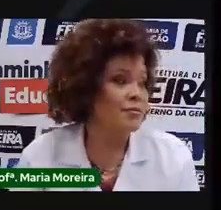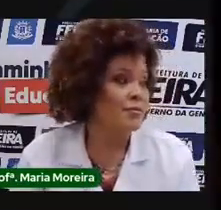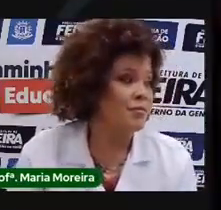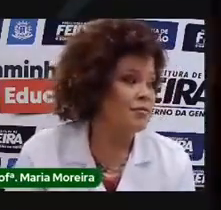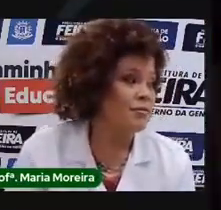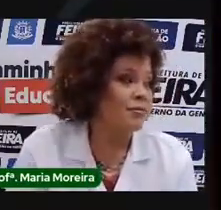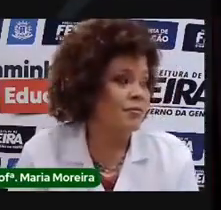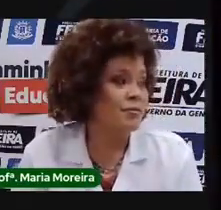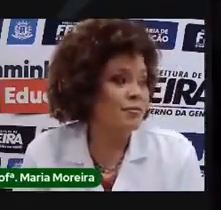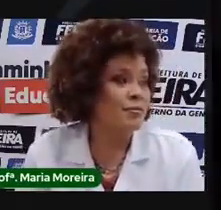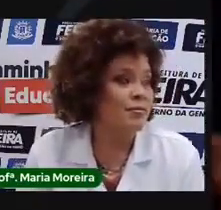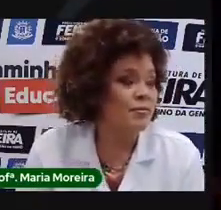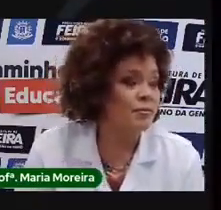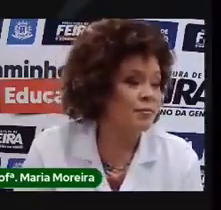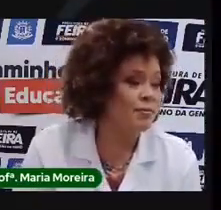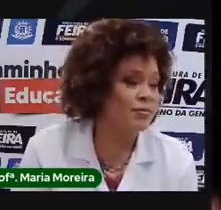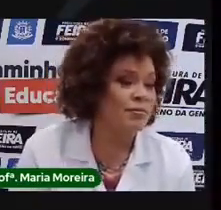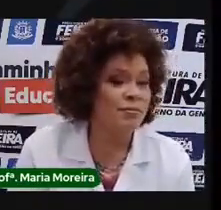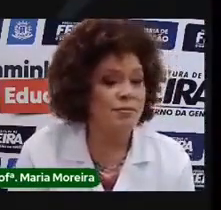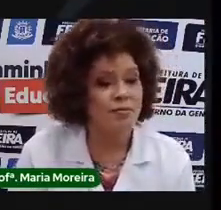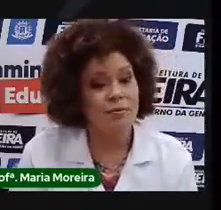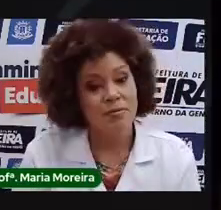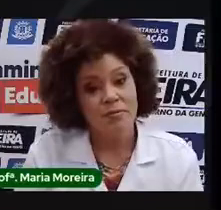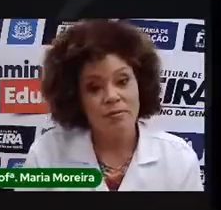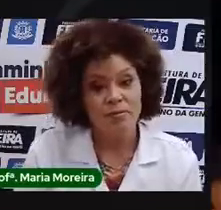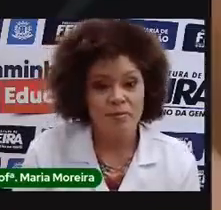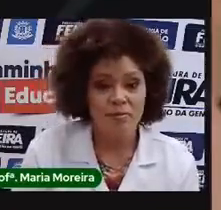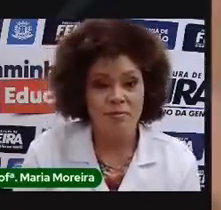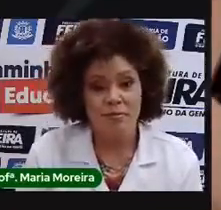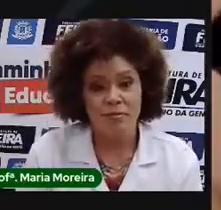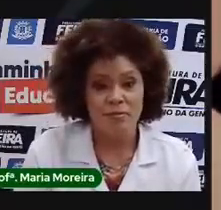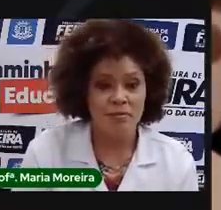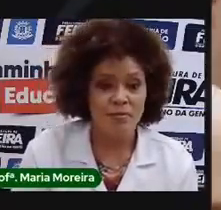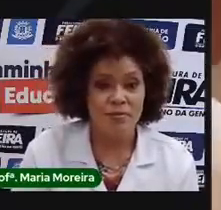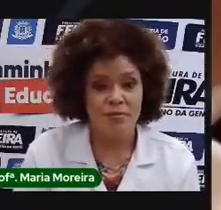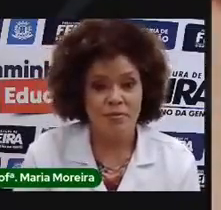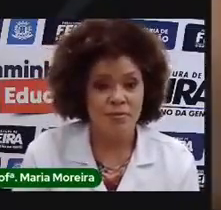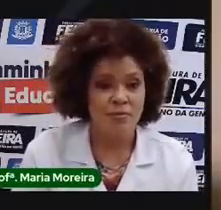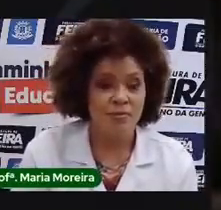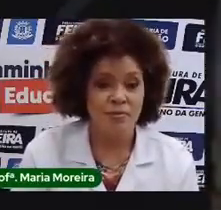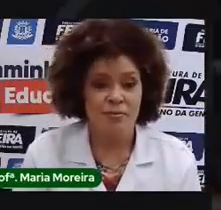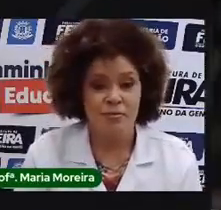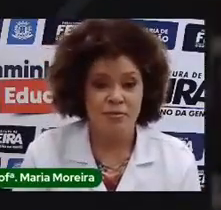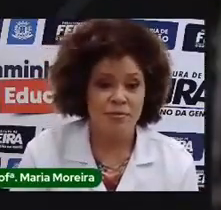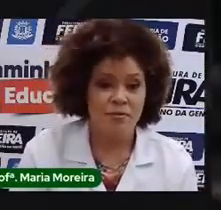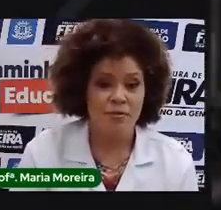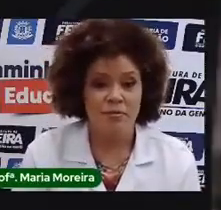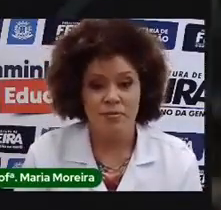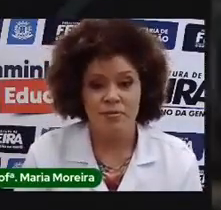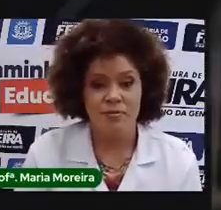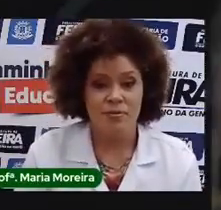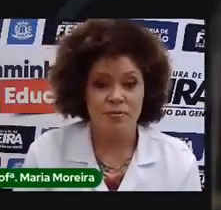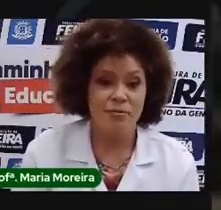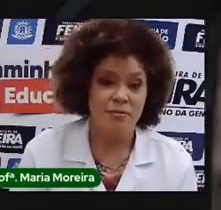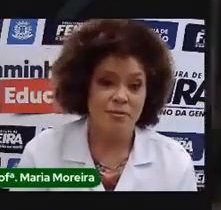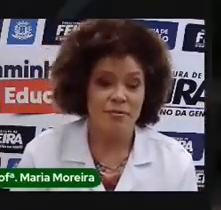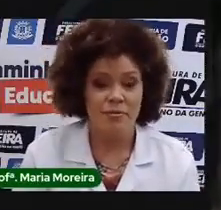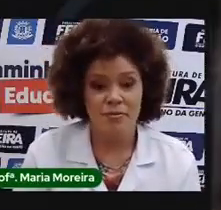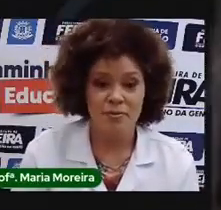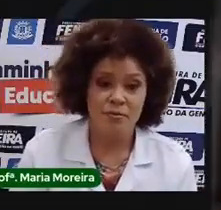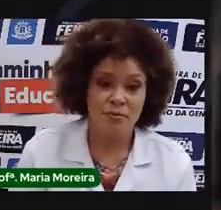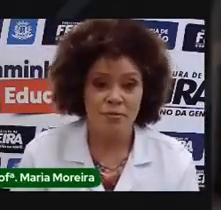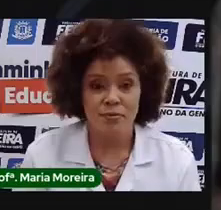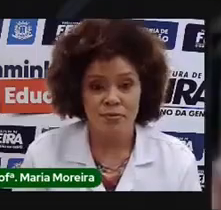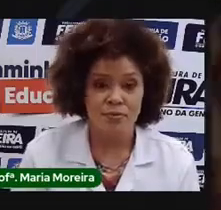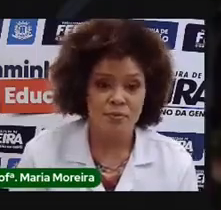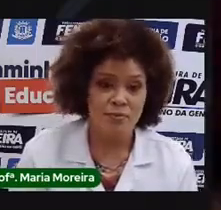quixabeira, flor do coração. Feira, feira, minha feira, beijando na feira, tá beijando